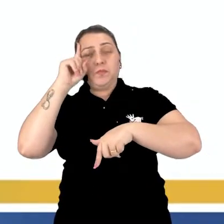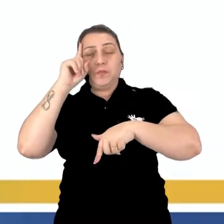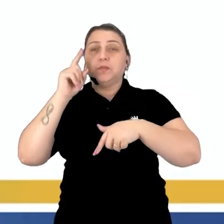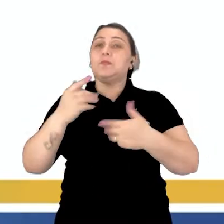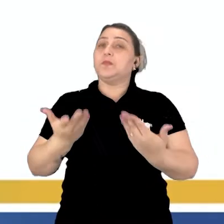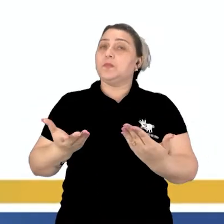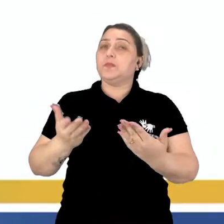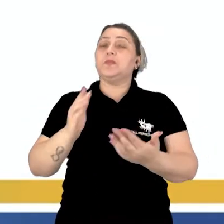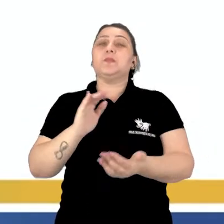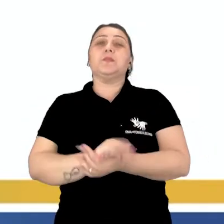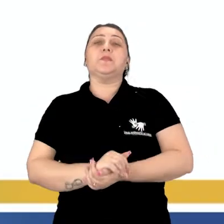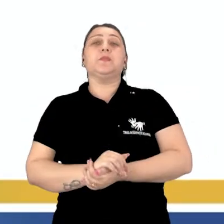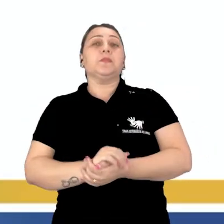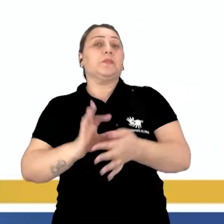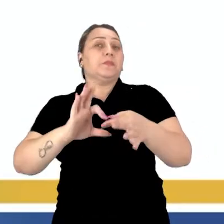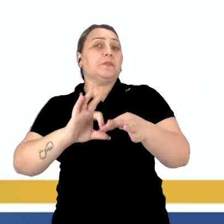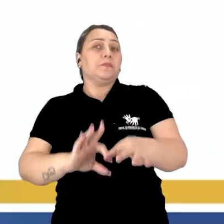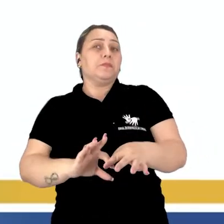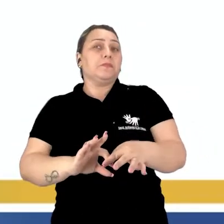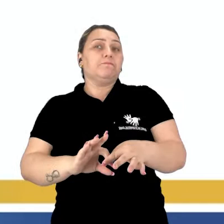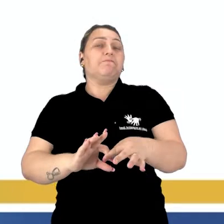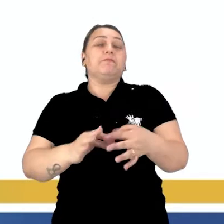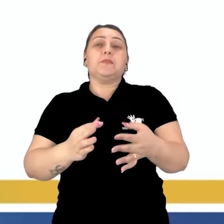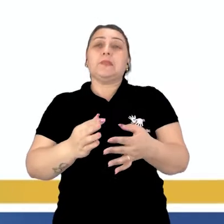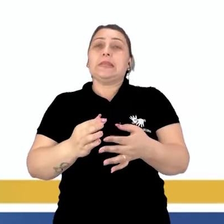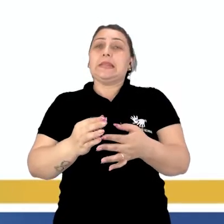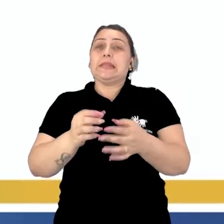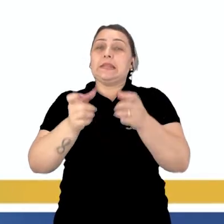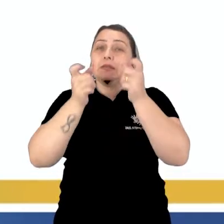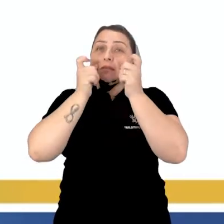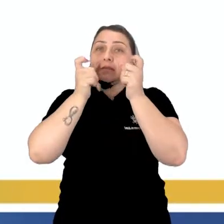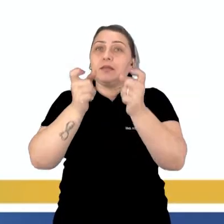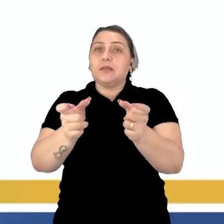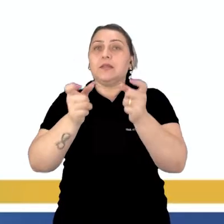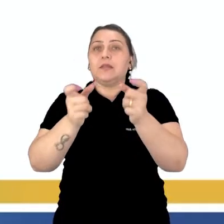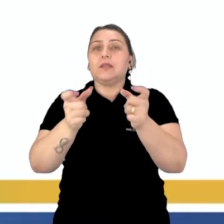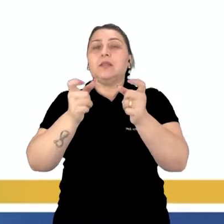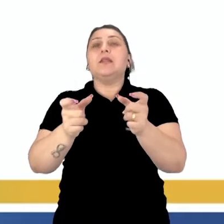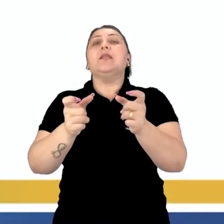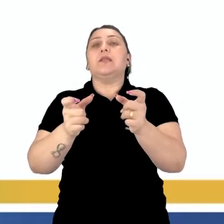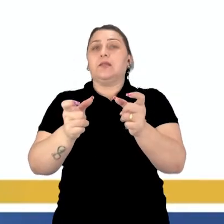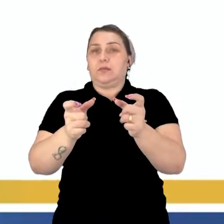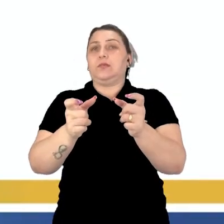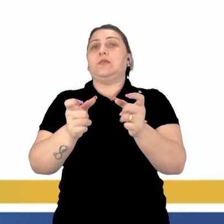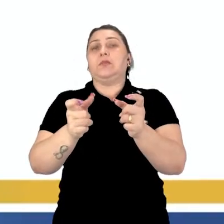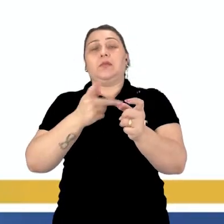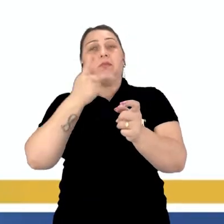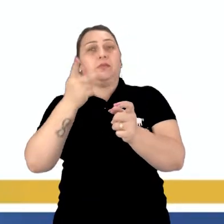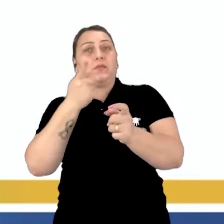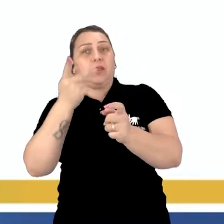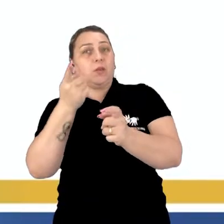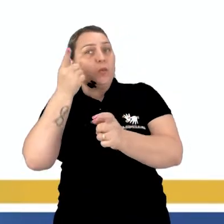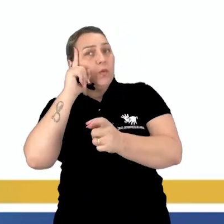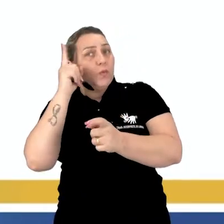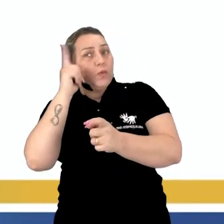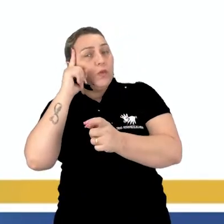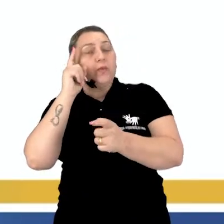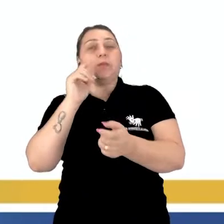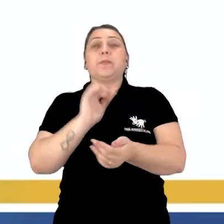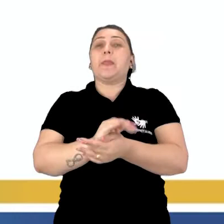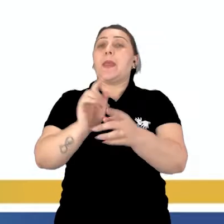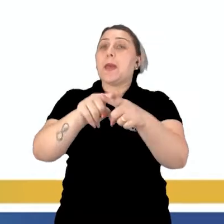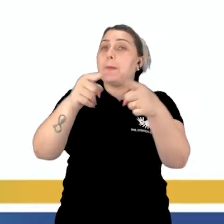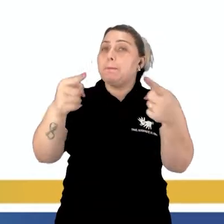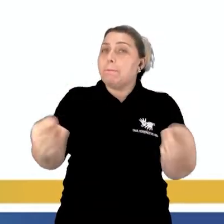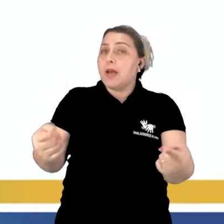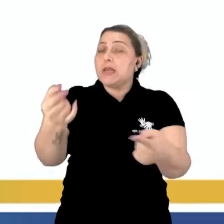às vezes acaba que a gente deixa passar despercebido, não presta muita atenção nessas funções que ele desenvolve todos os dias. Mas